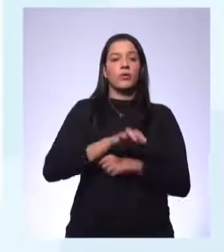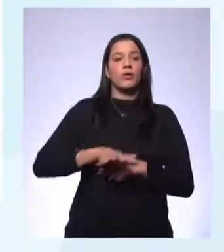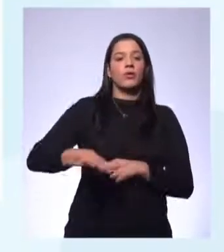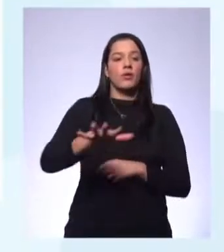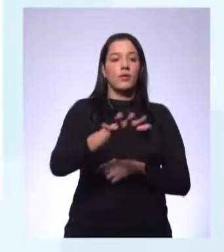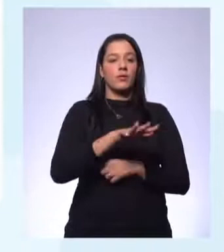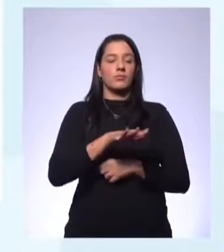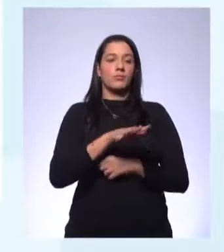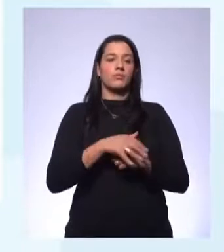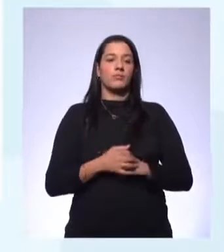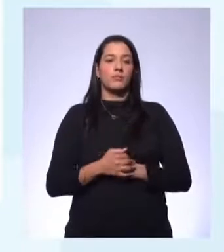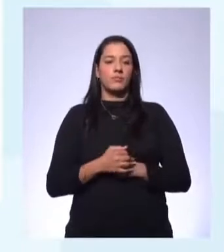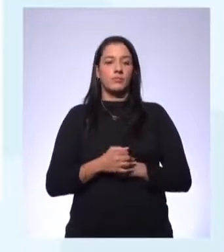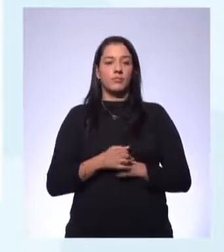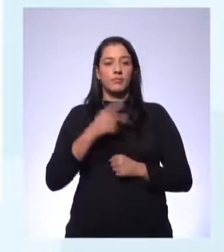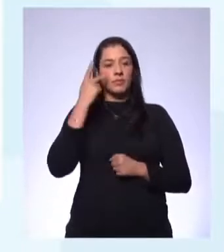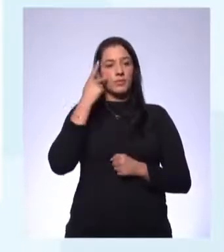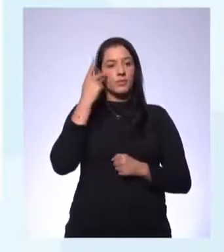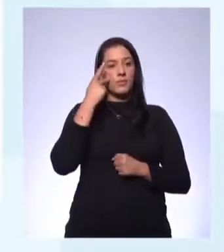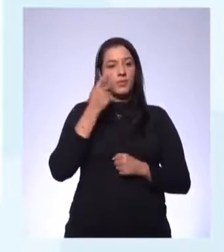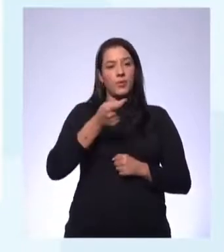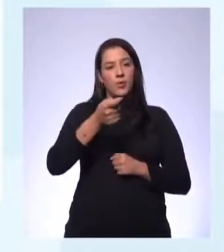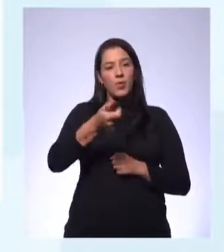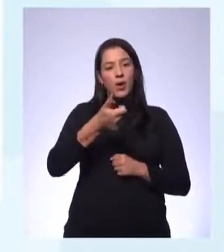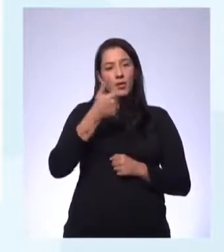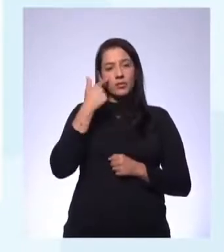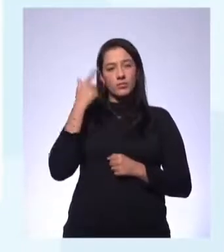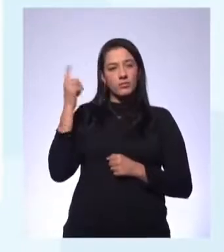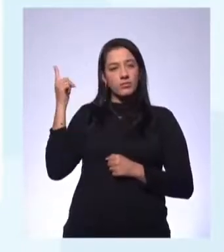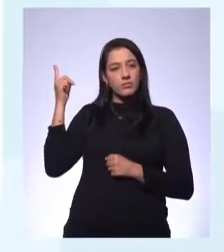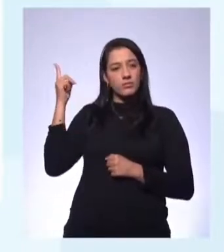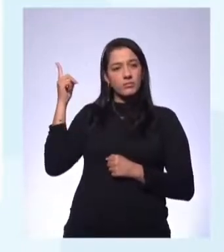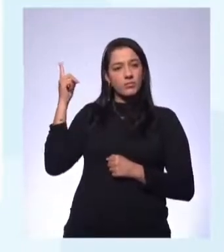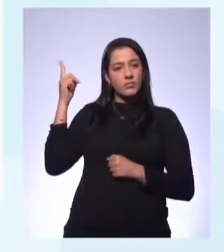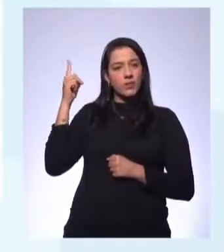quase que todo o território de São Paulo. Só aquele pedacinho ali que tem